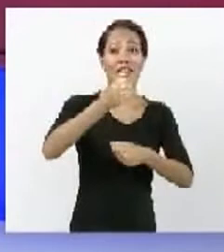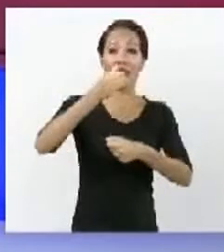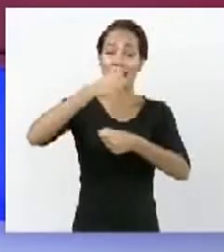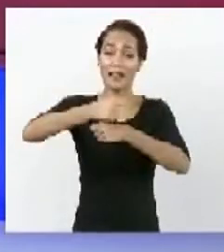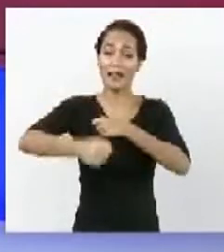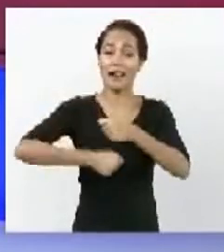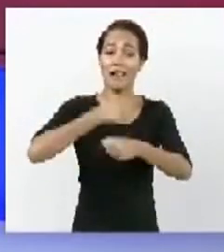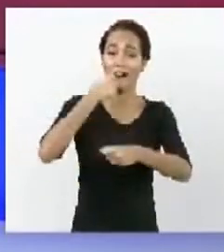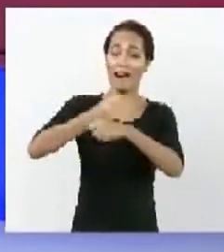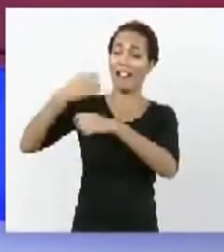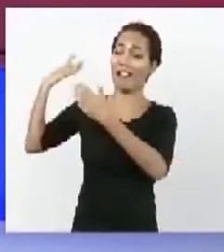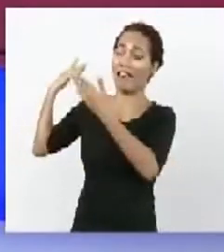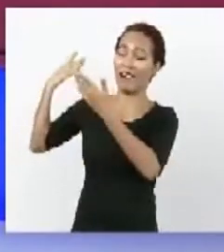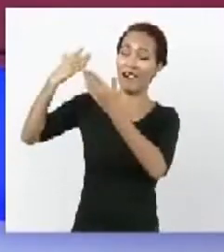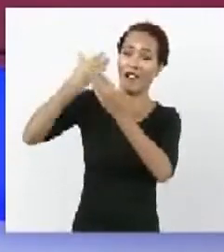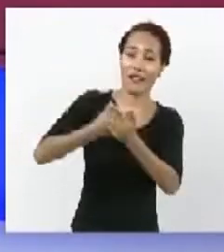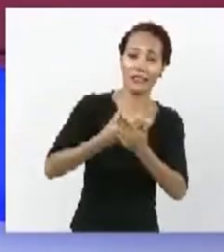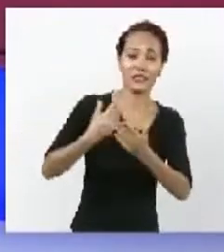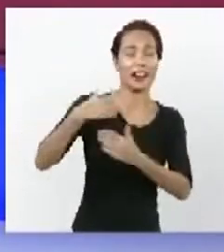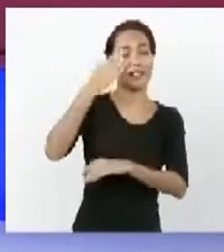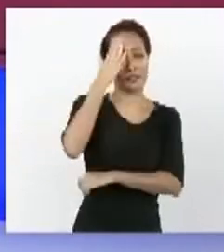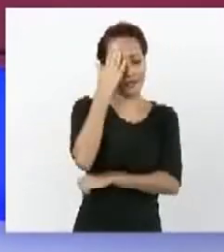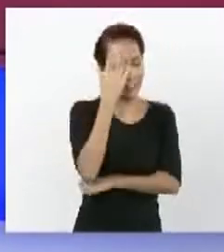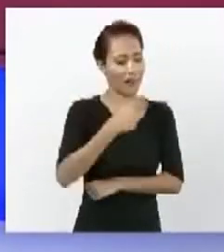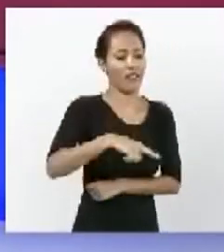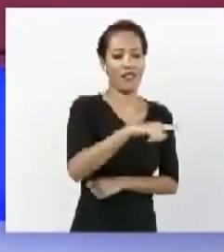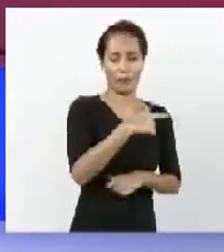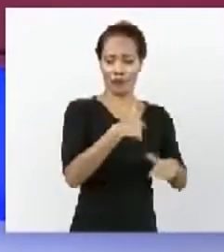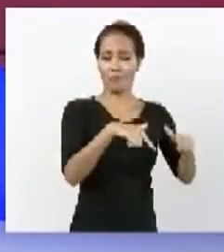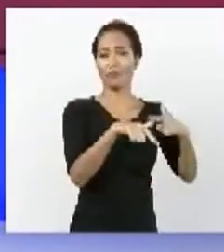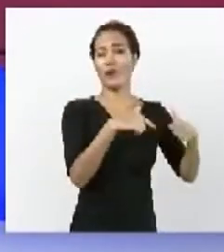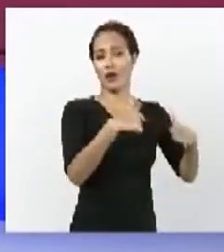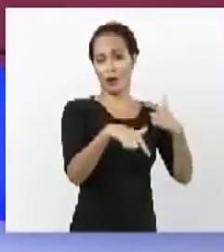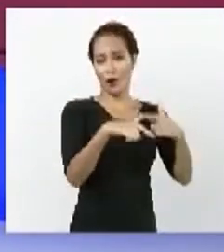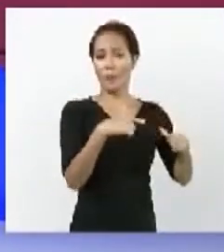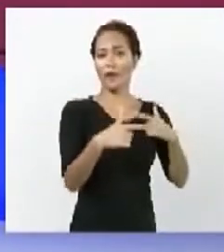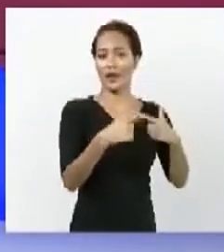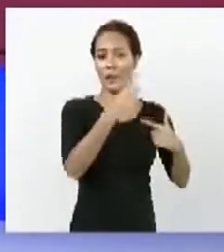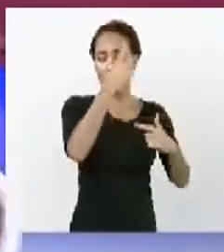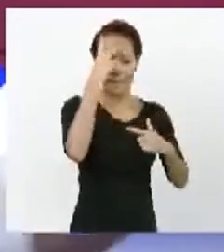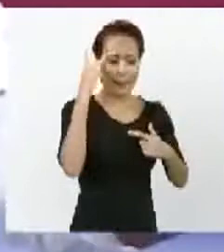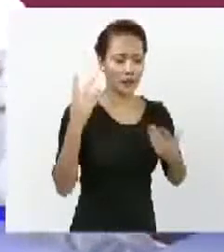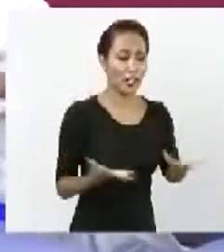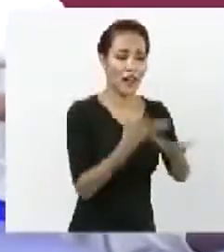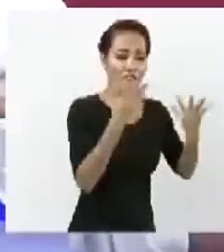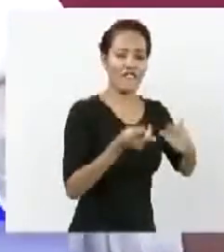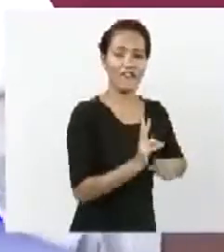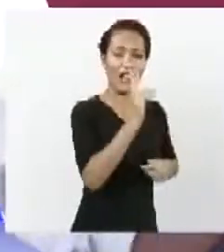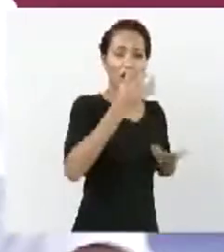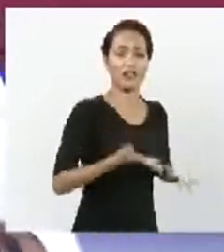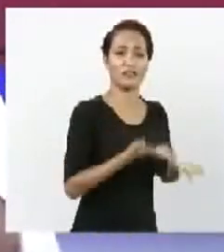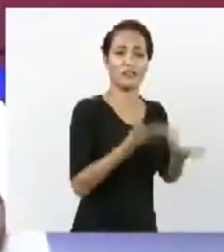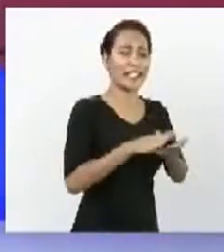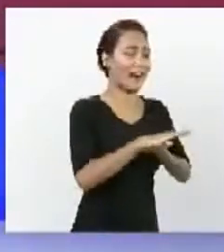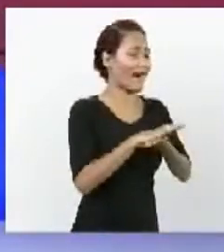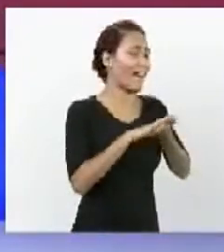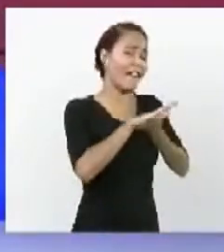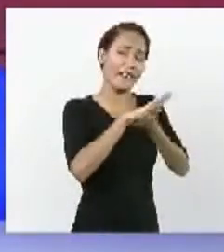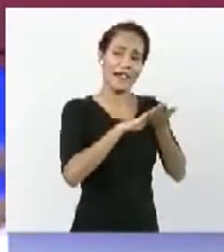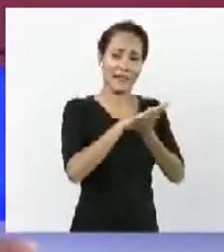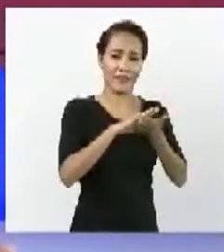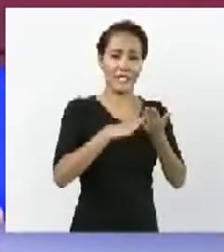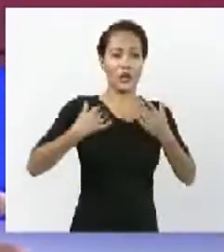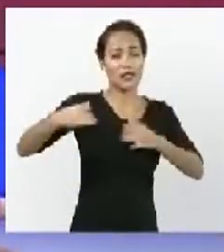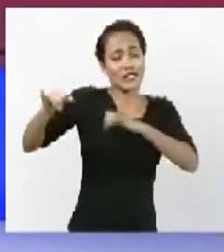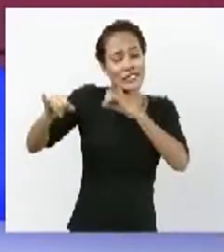Eu sei o que o funcionário público passa. Eu sei o quanto ele não é reconhecido. Eu, como policial, estive nas ruas, no sacrifício,